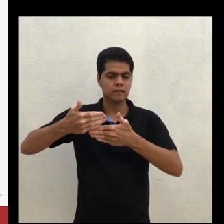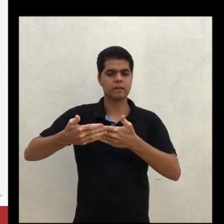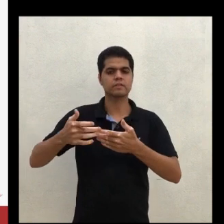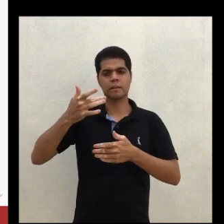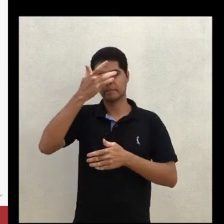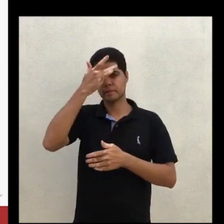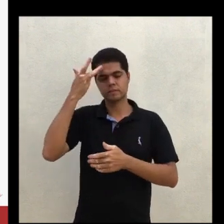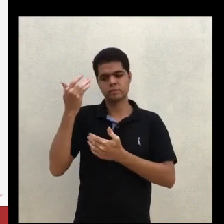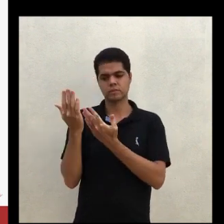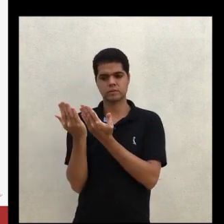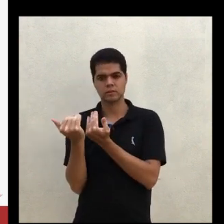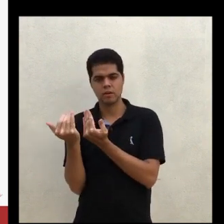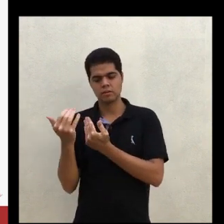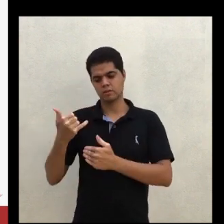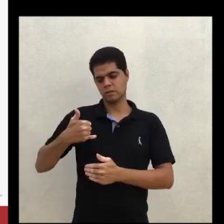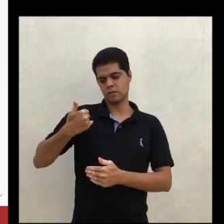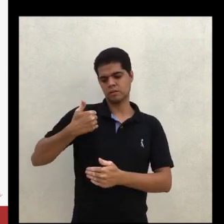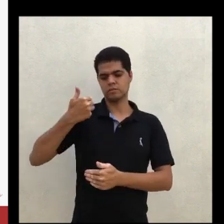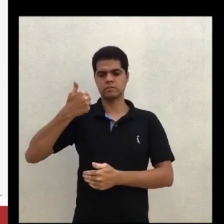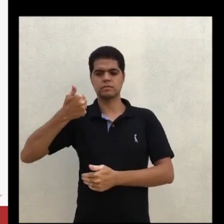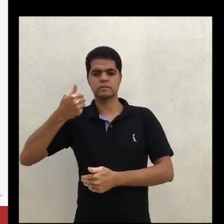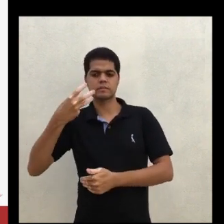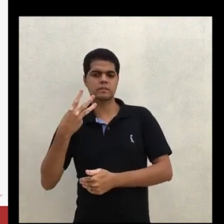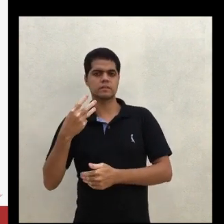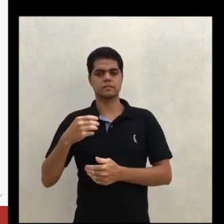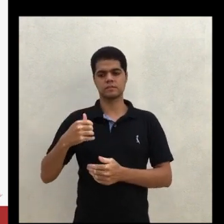anos, 16 anos, ela é adolescente.